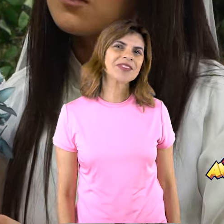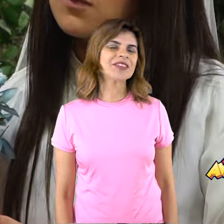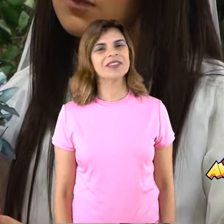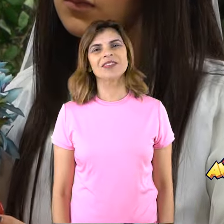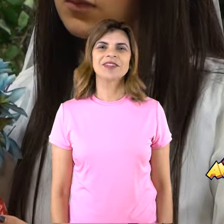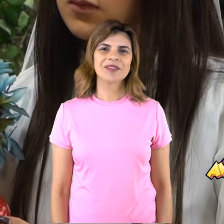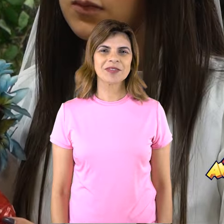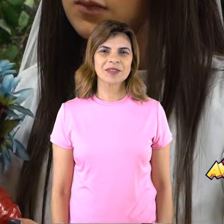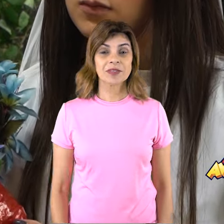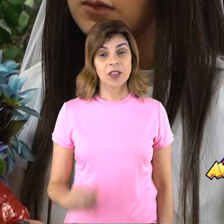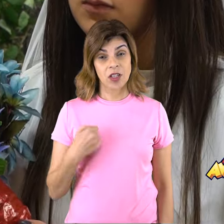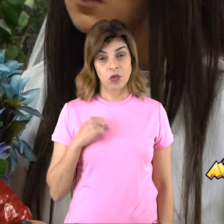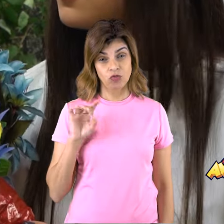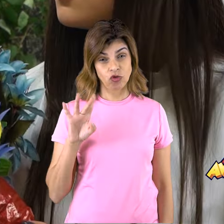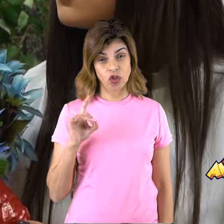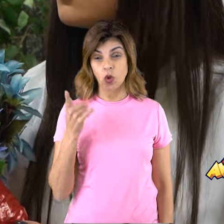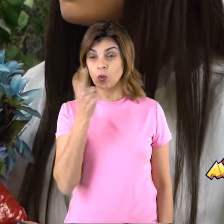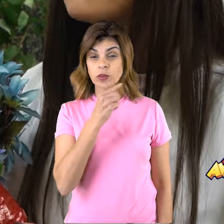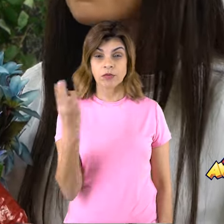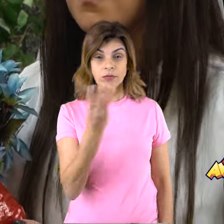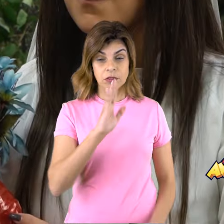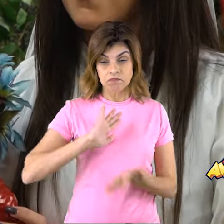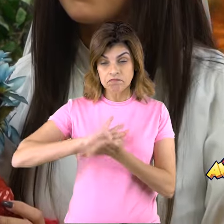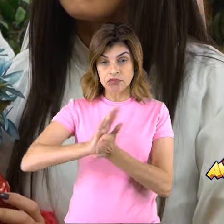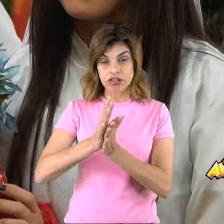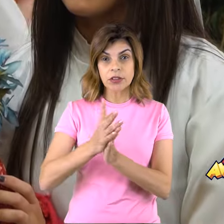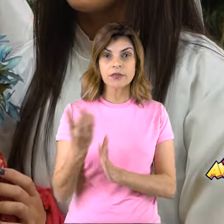Eu sozinho derroto vocês três!